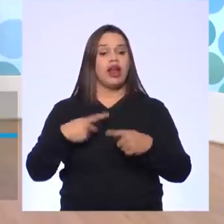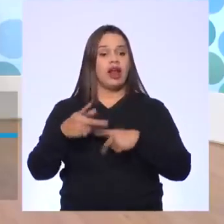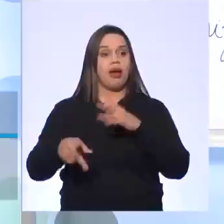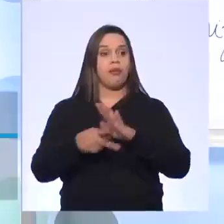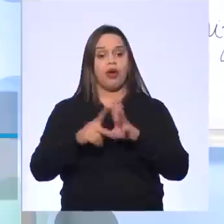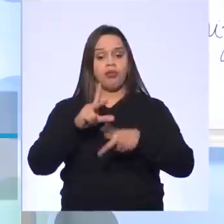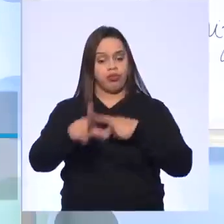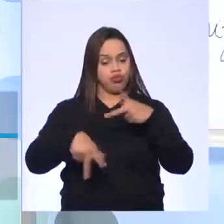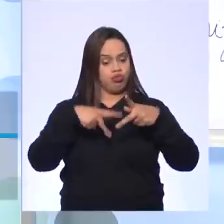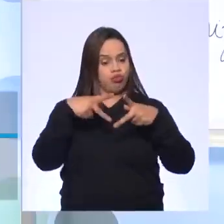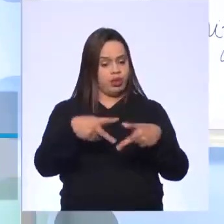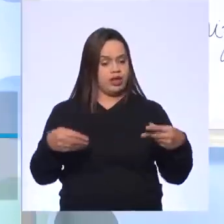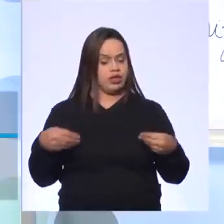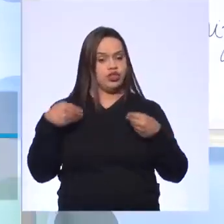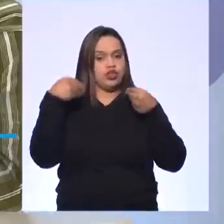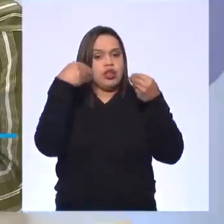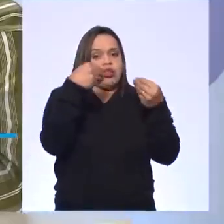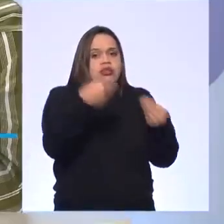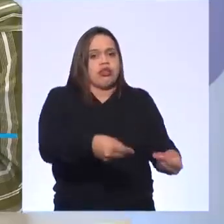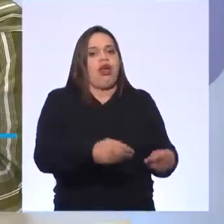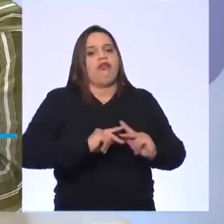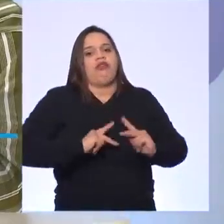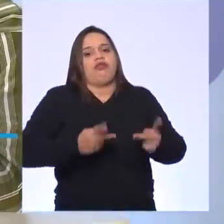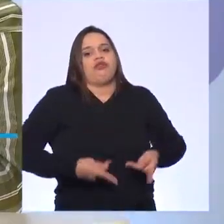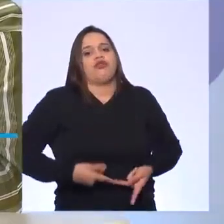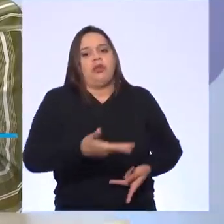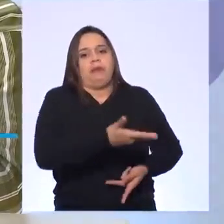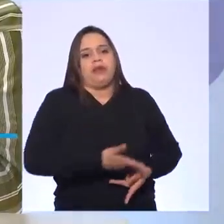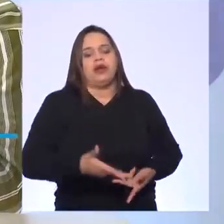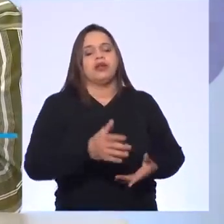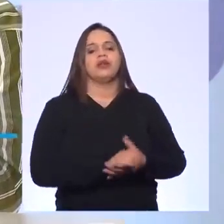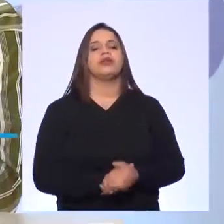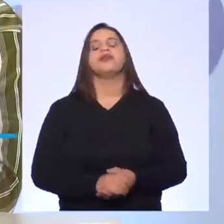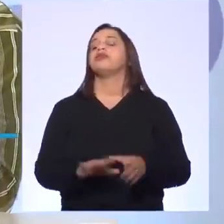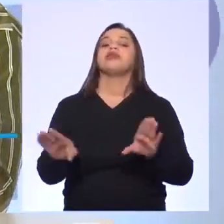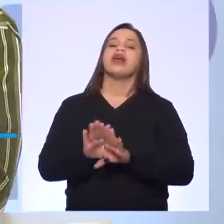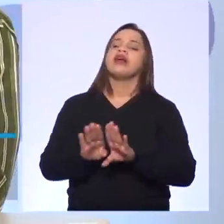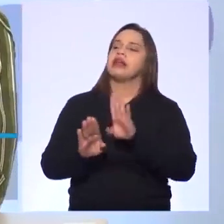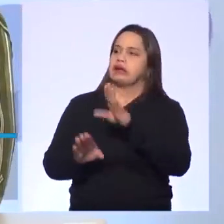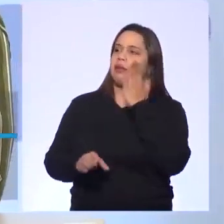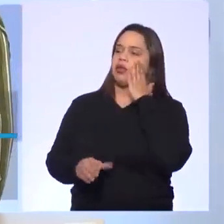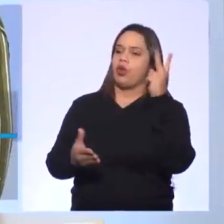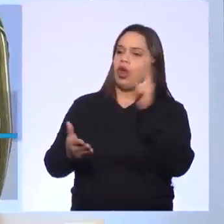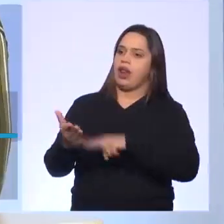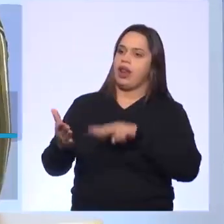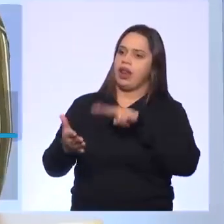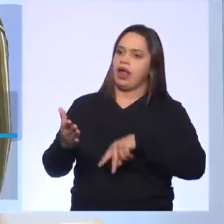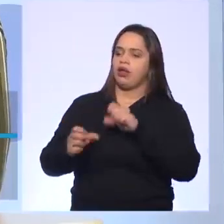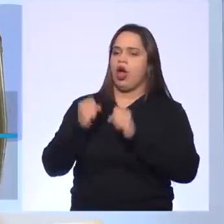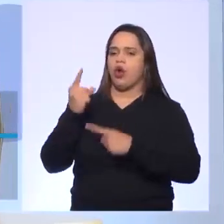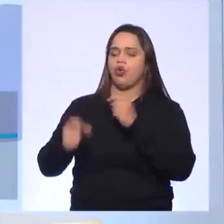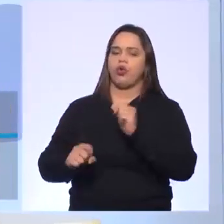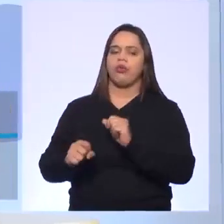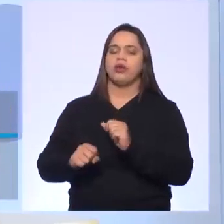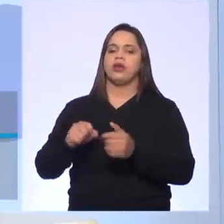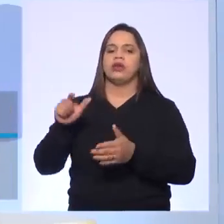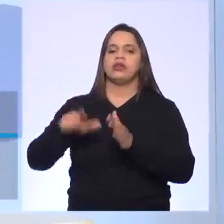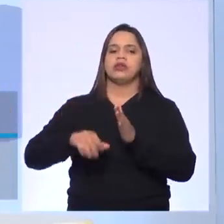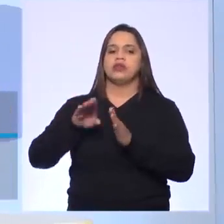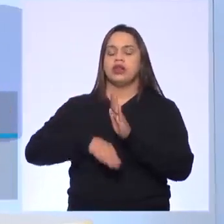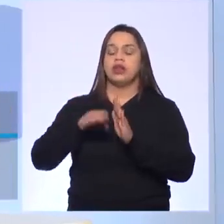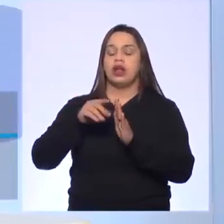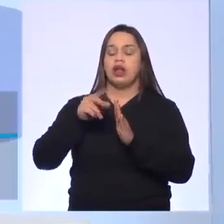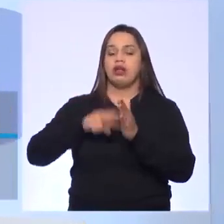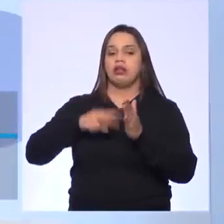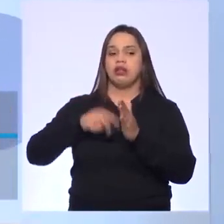Terra administrando o povo. eu estou lendo algumas literaturas do século I, e aí estava lendo sobre o